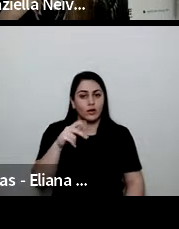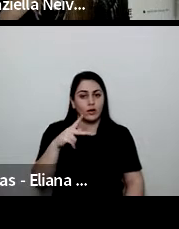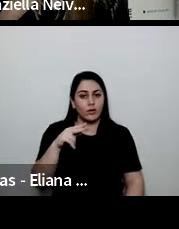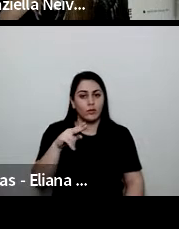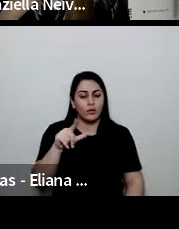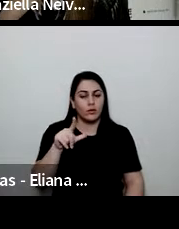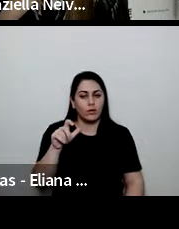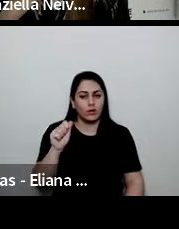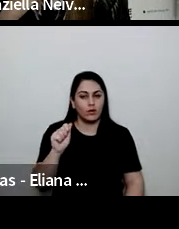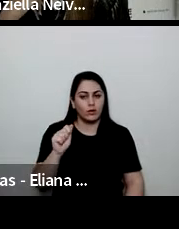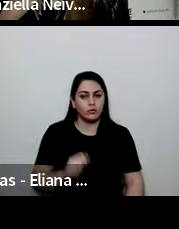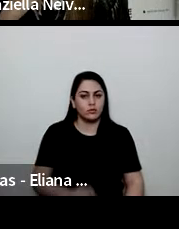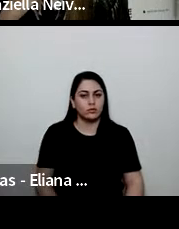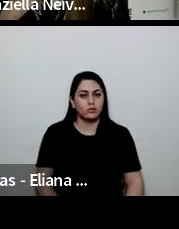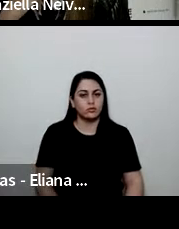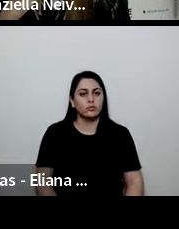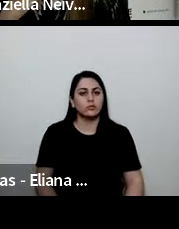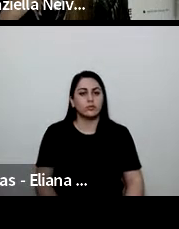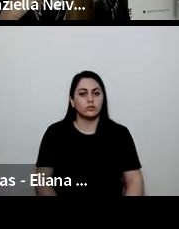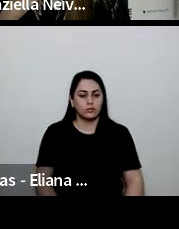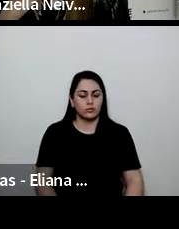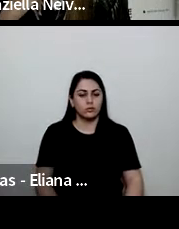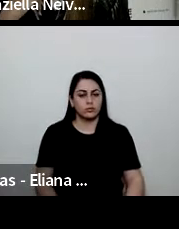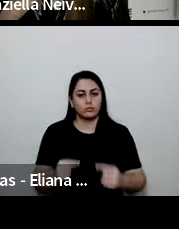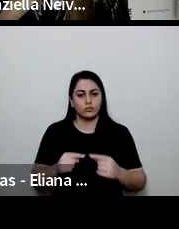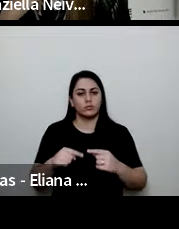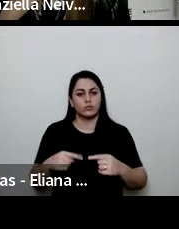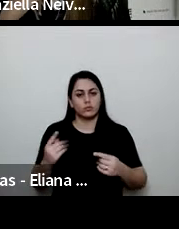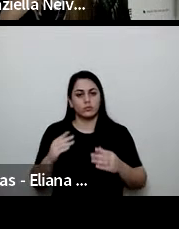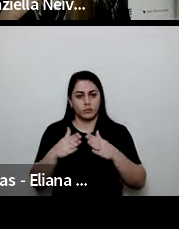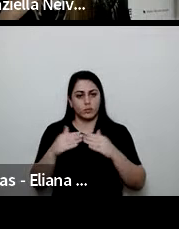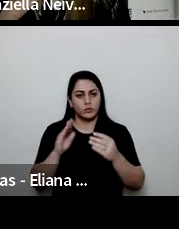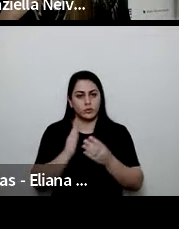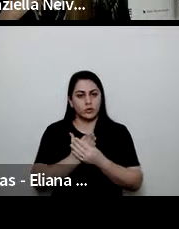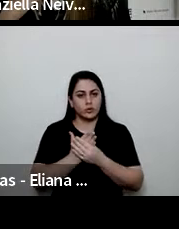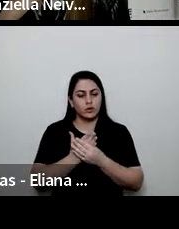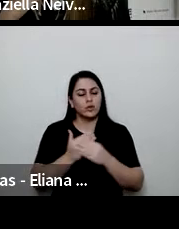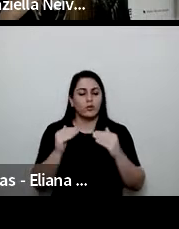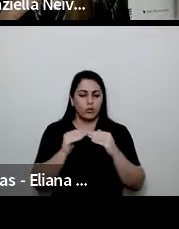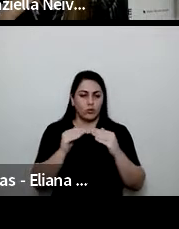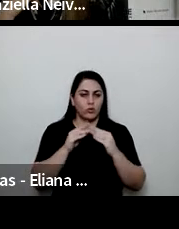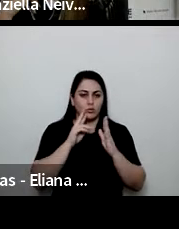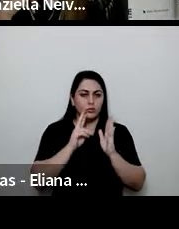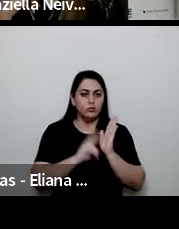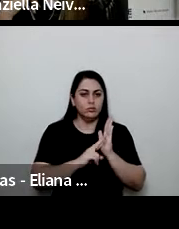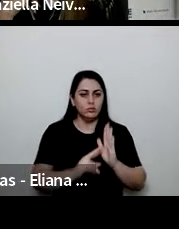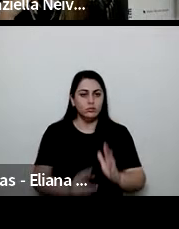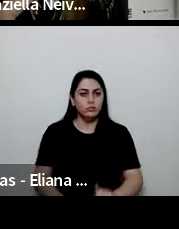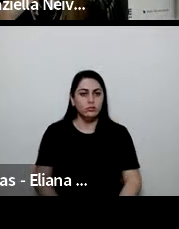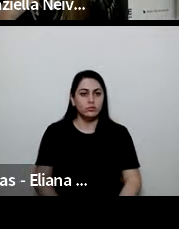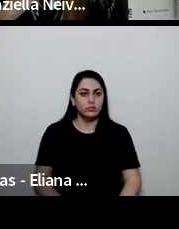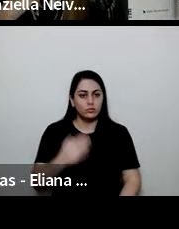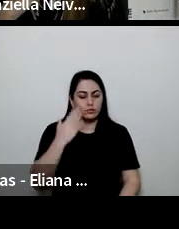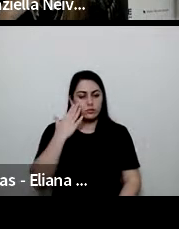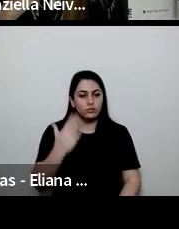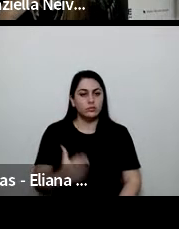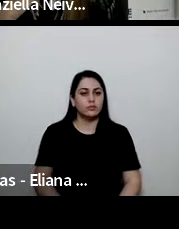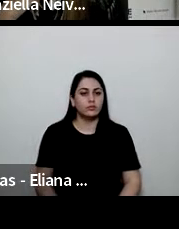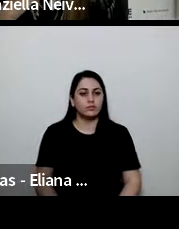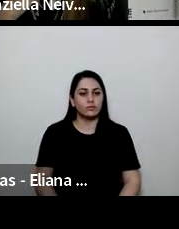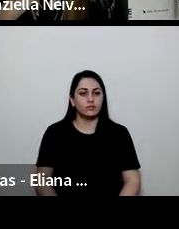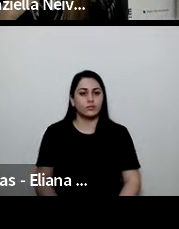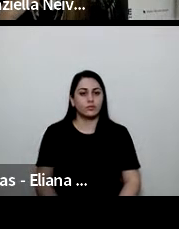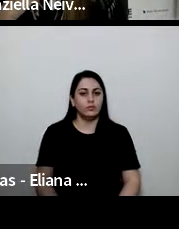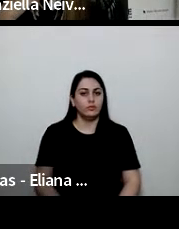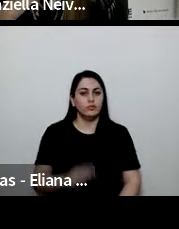é bom é assim eu gosto como recorrido o recorte Então vou acompanhar também falar com você obrigada gatona como